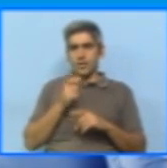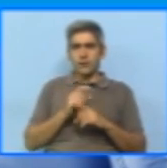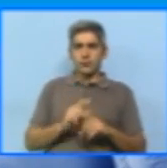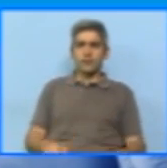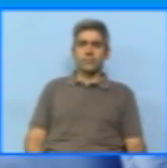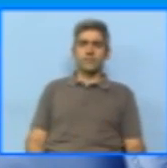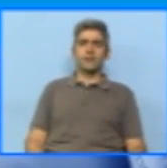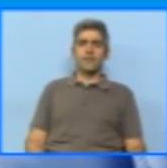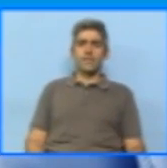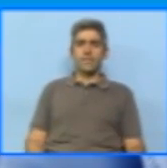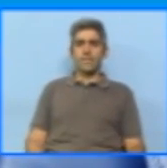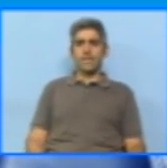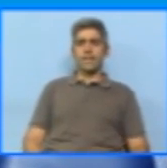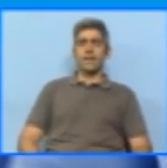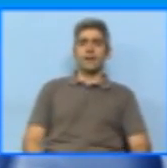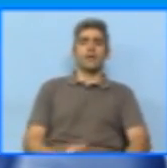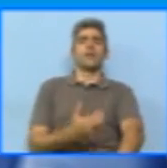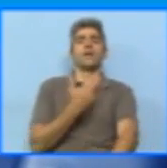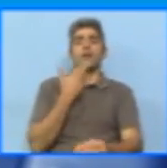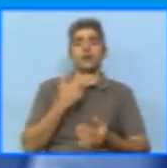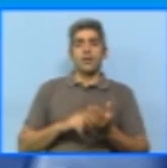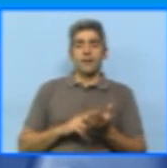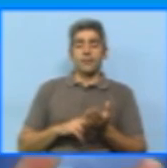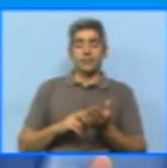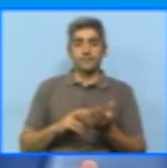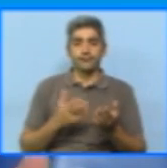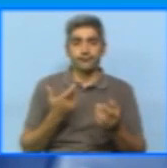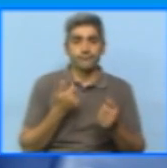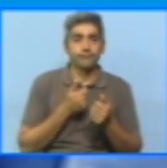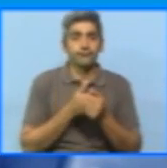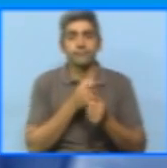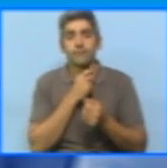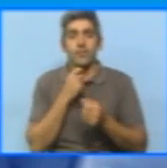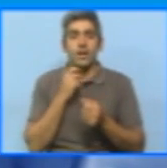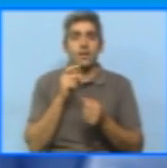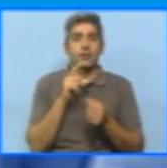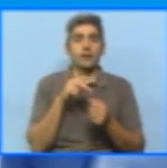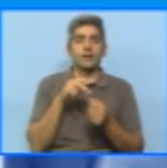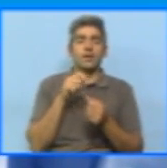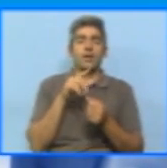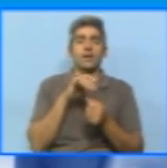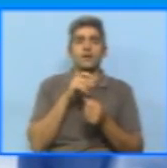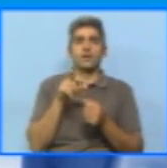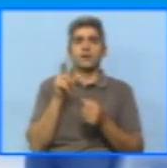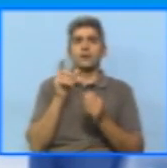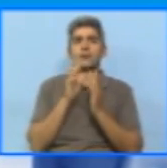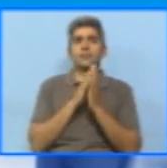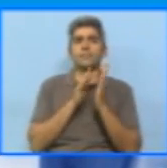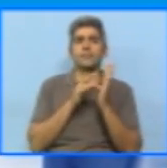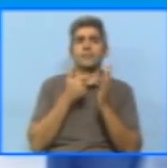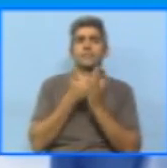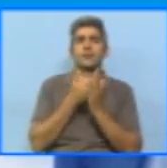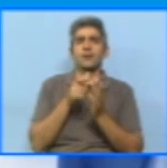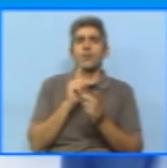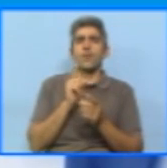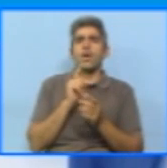bem, realmente, em linha com o que estava a dizer o padre Nélio, a Bíblia não é